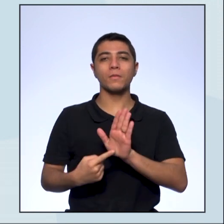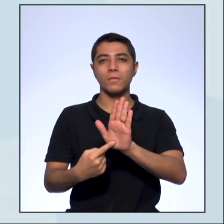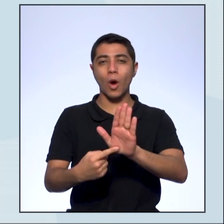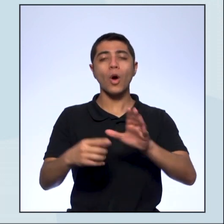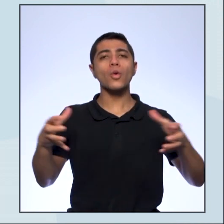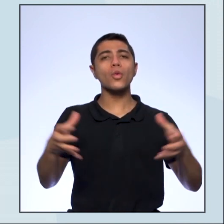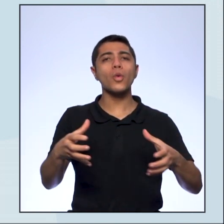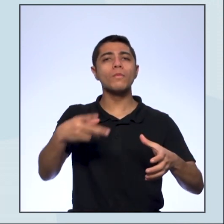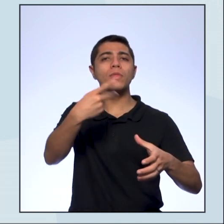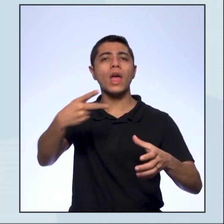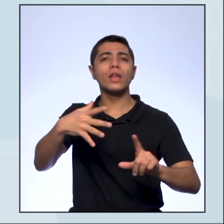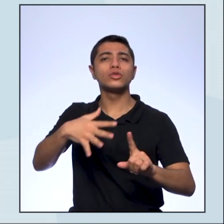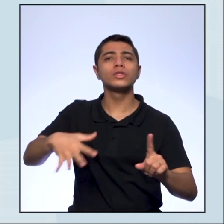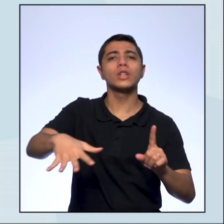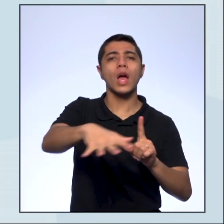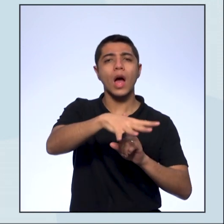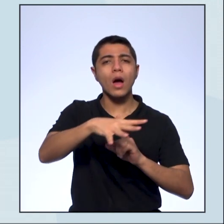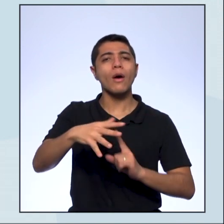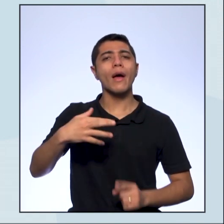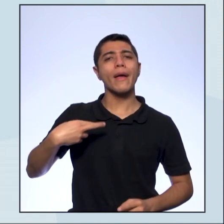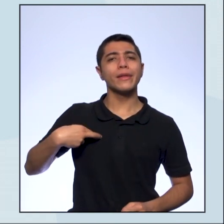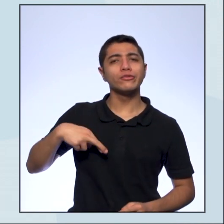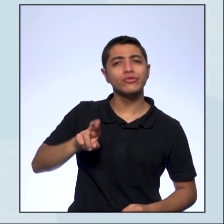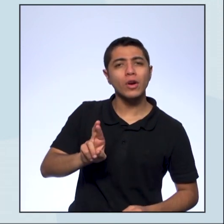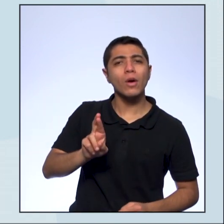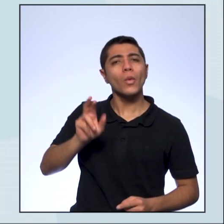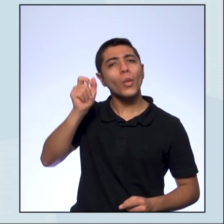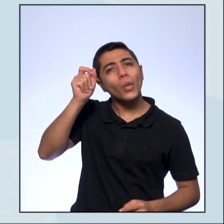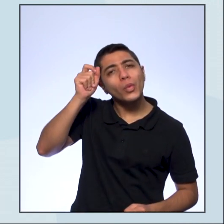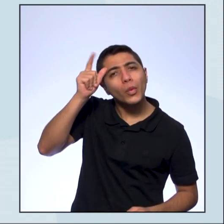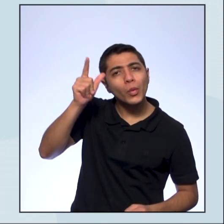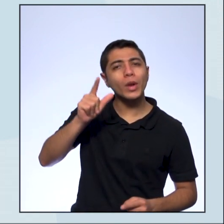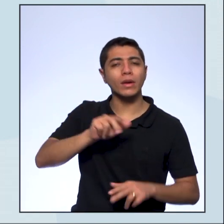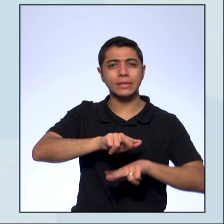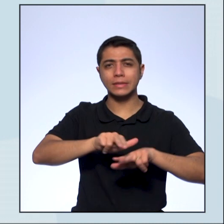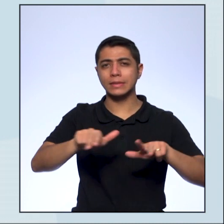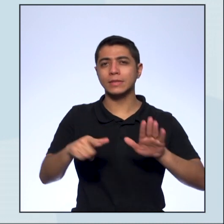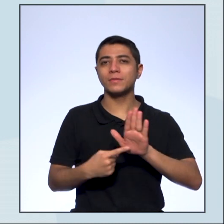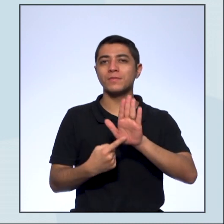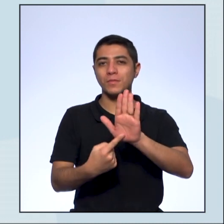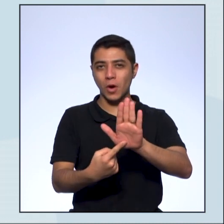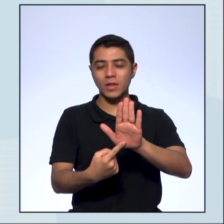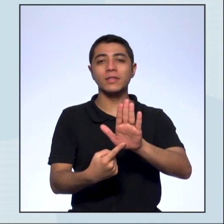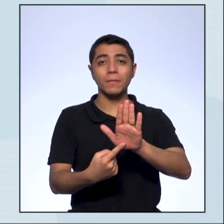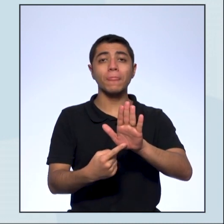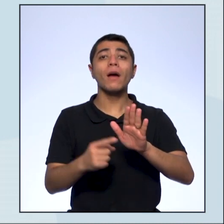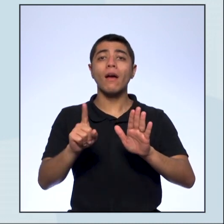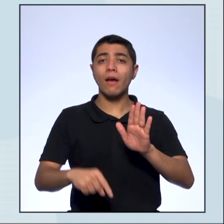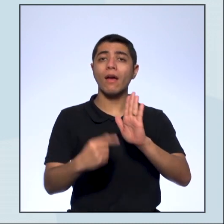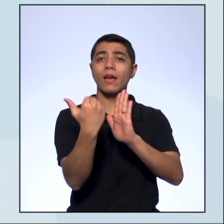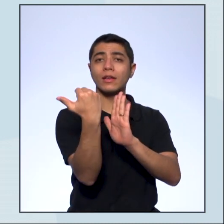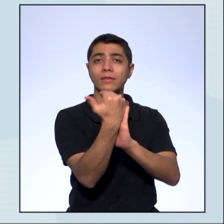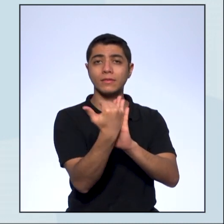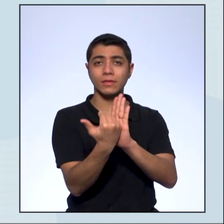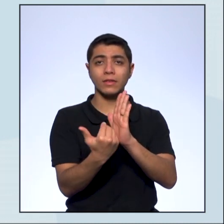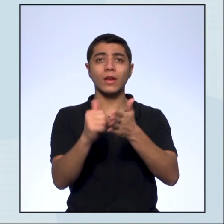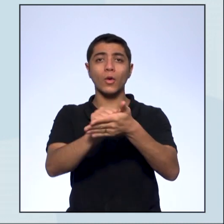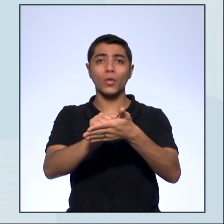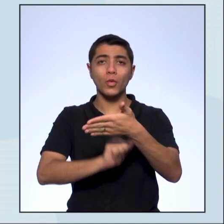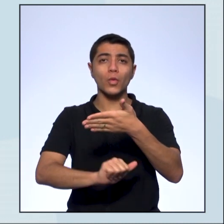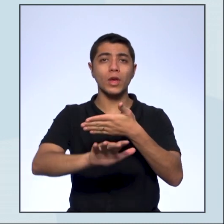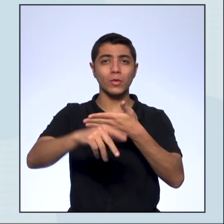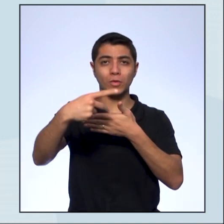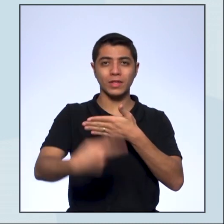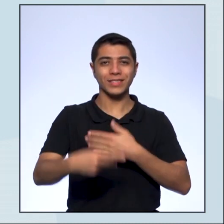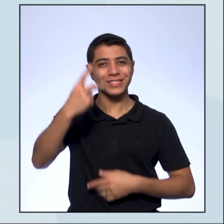e religiosos do Egito Antigo, a habilidade do currículo do Estado de São Paulo, analisar os processos